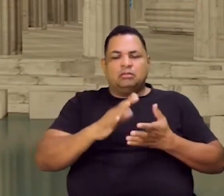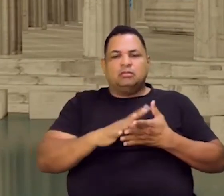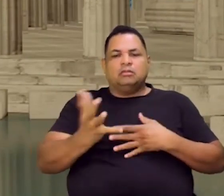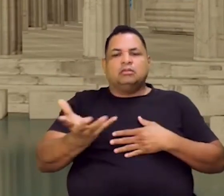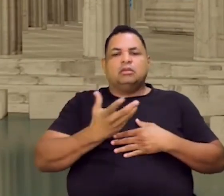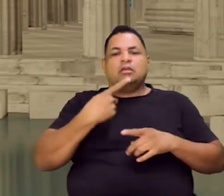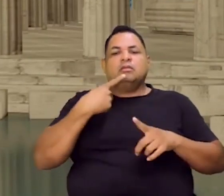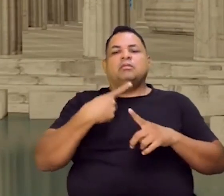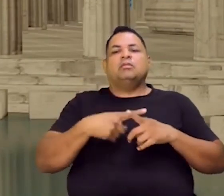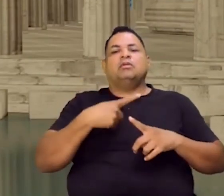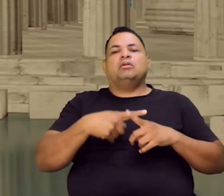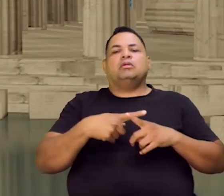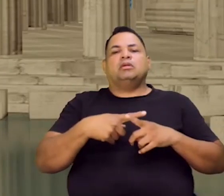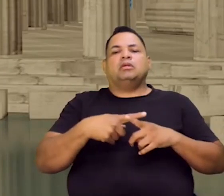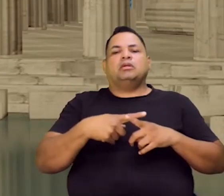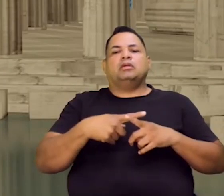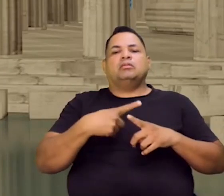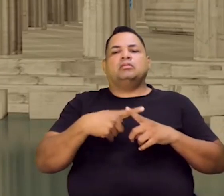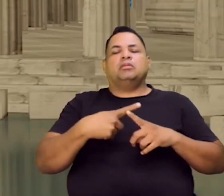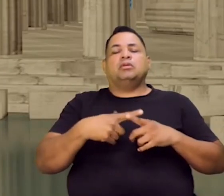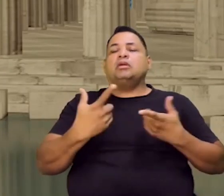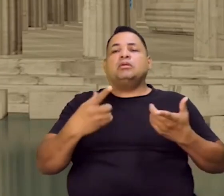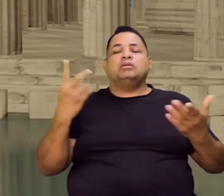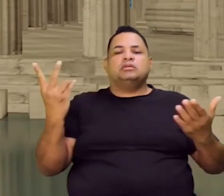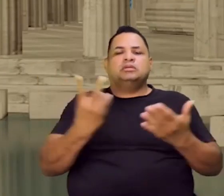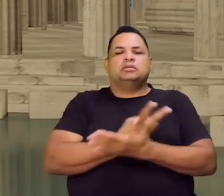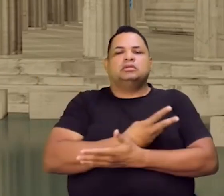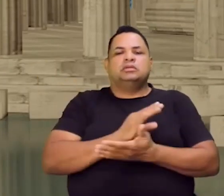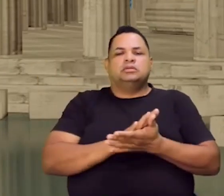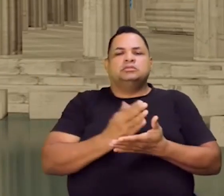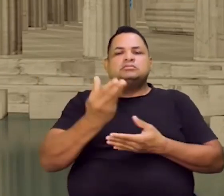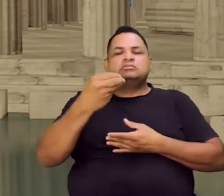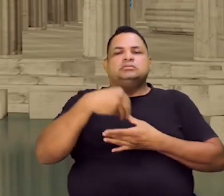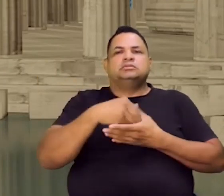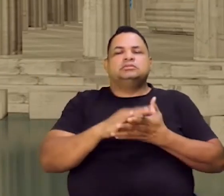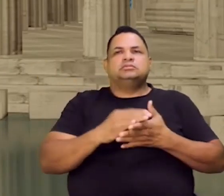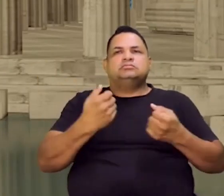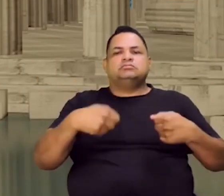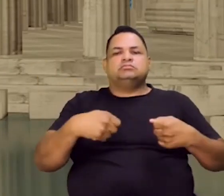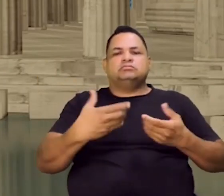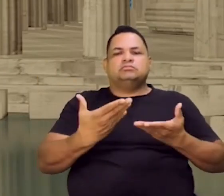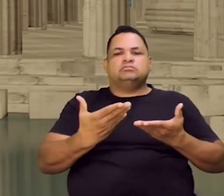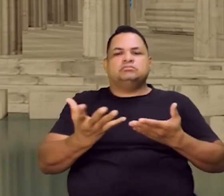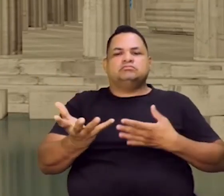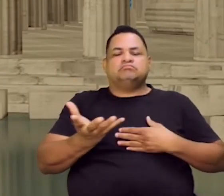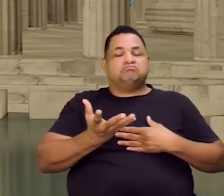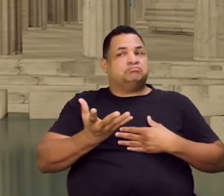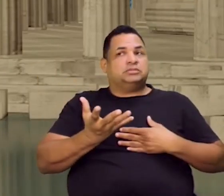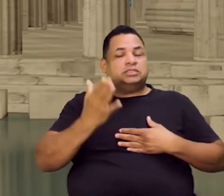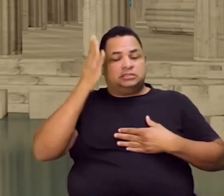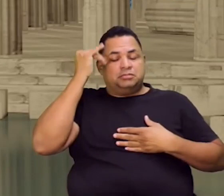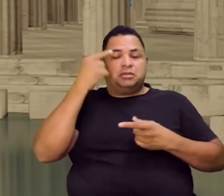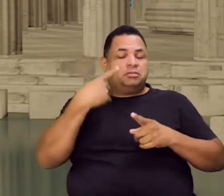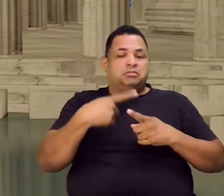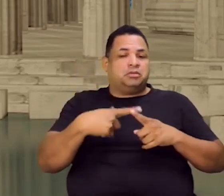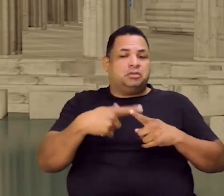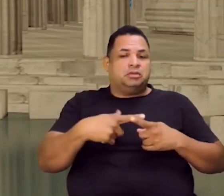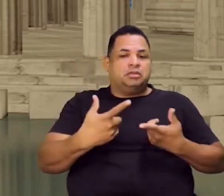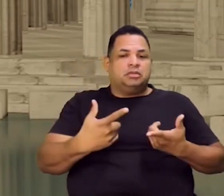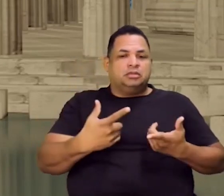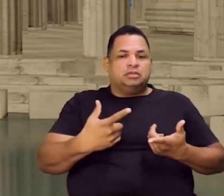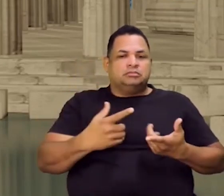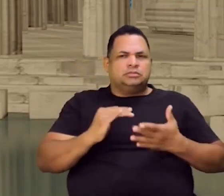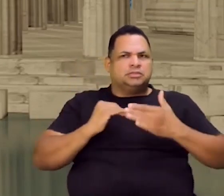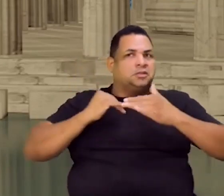o porquê, né? Porquê daquilo. Então é uma perspectiva dele, né? Nesse sentido. Então ele queria